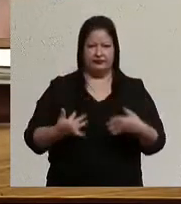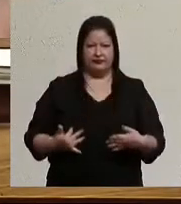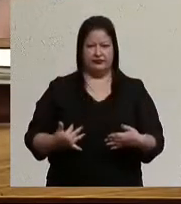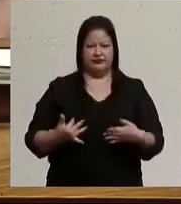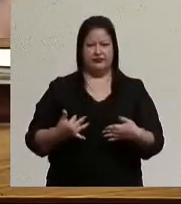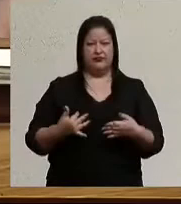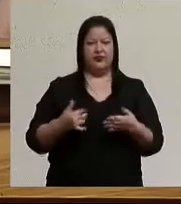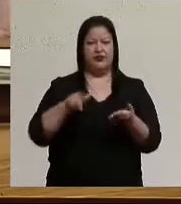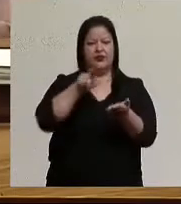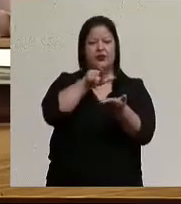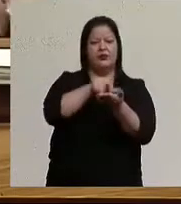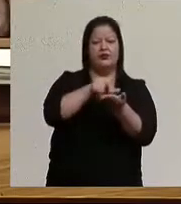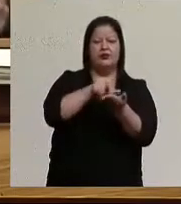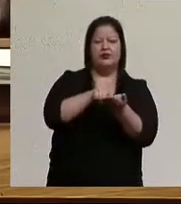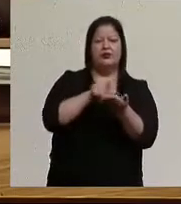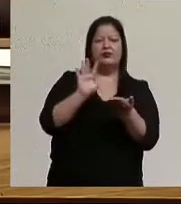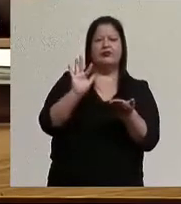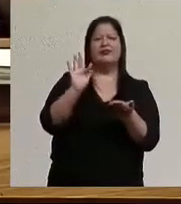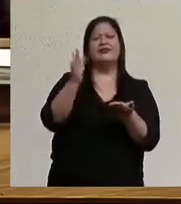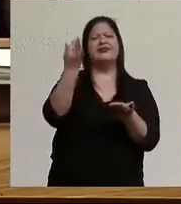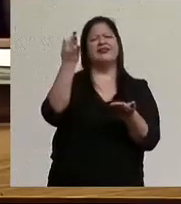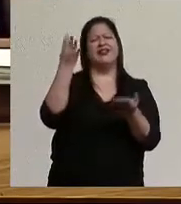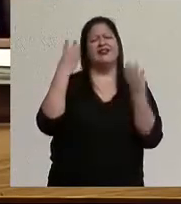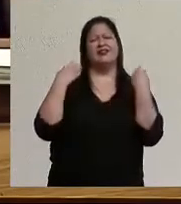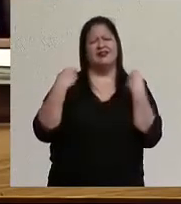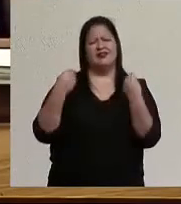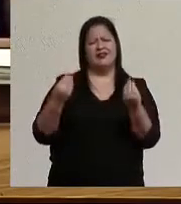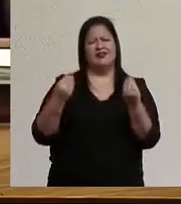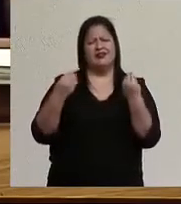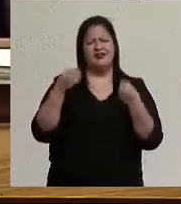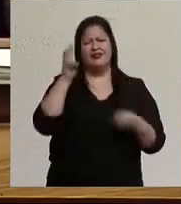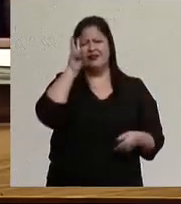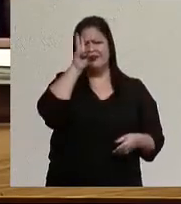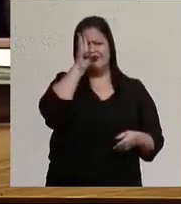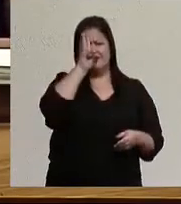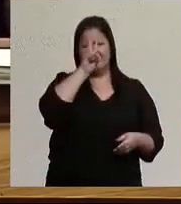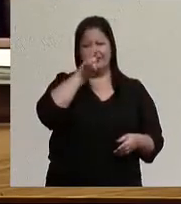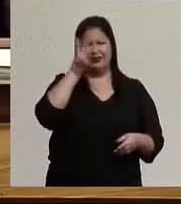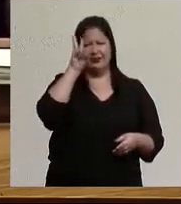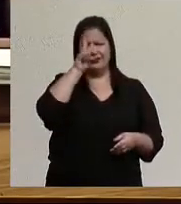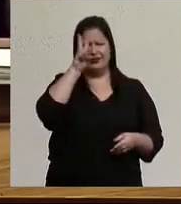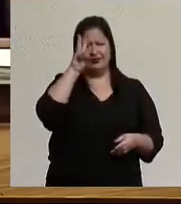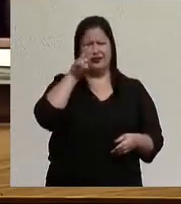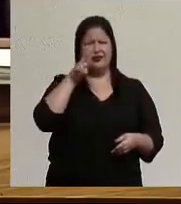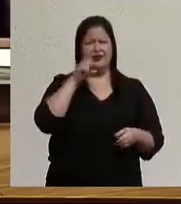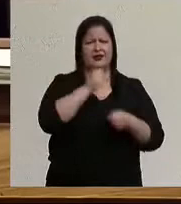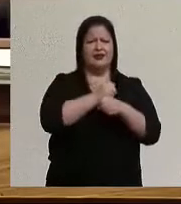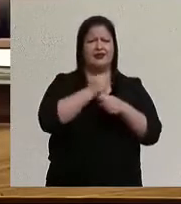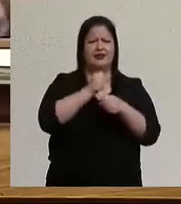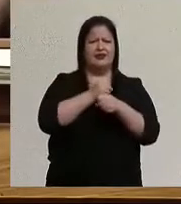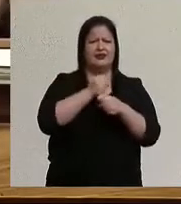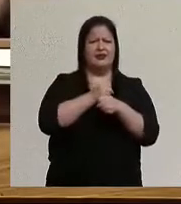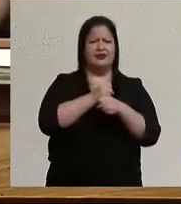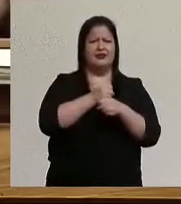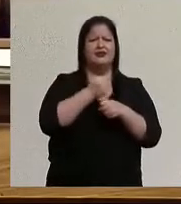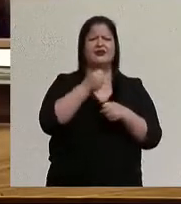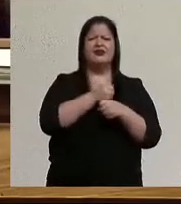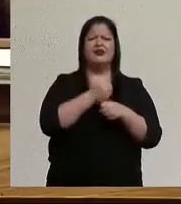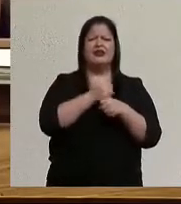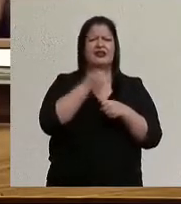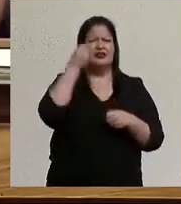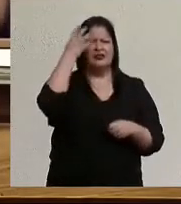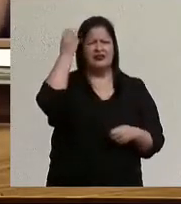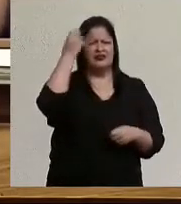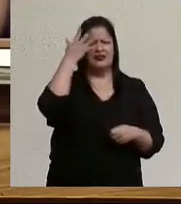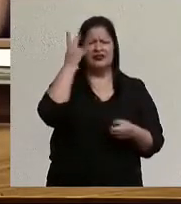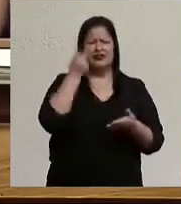do Santinho falso me faz lembrar esse episódio se eu não me engano de 2000 Alguém pode me corrigir